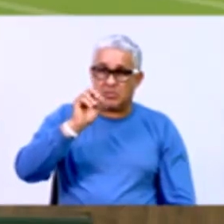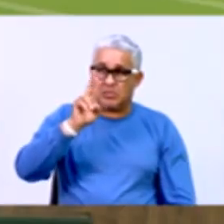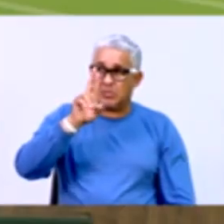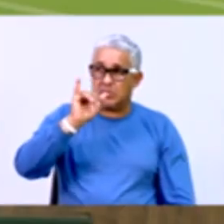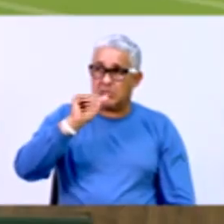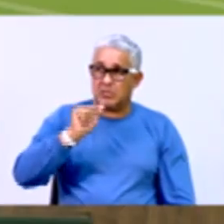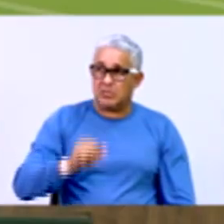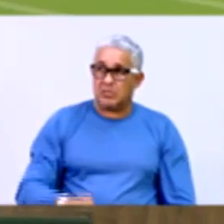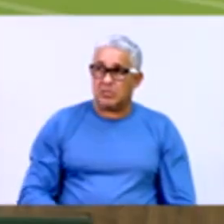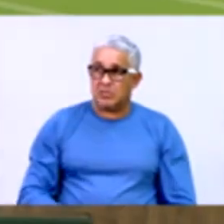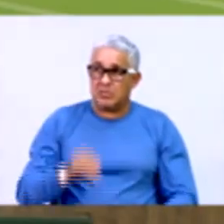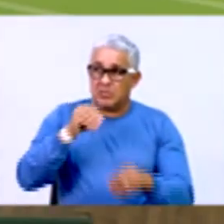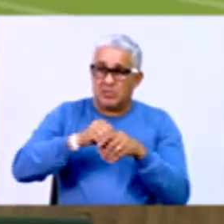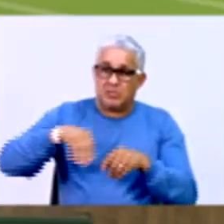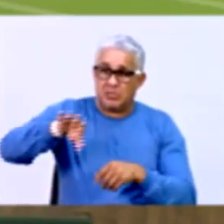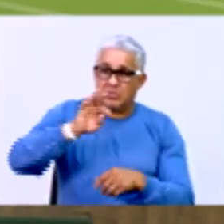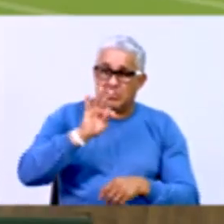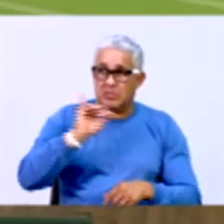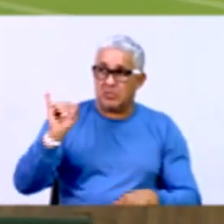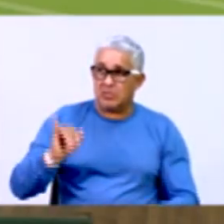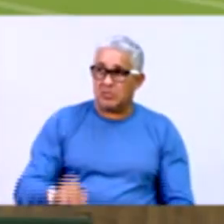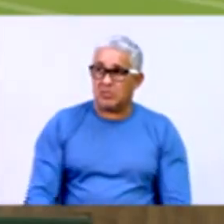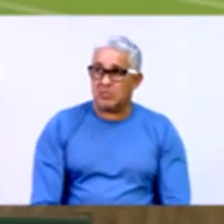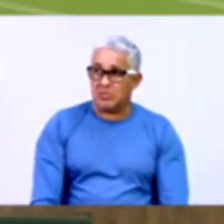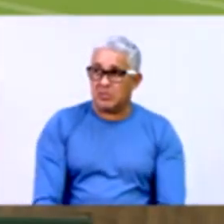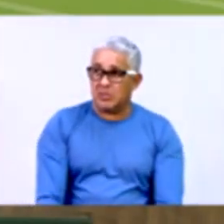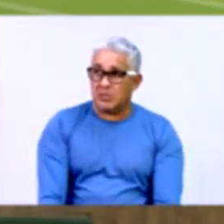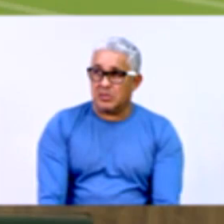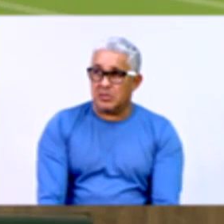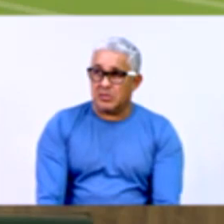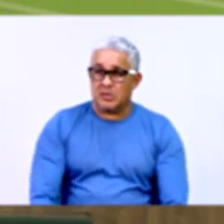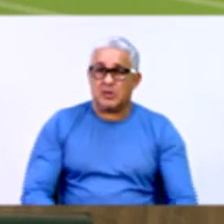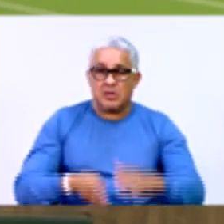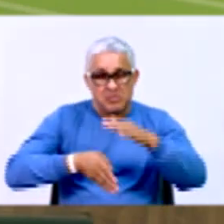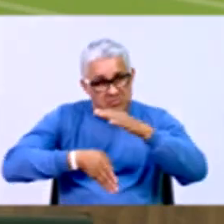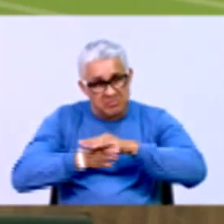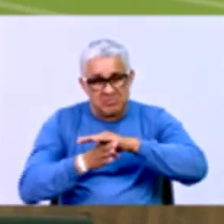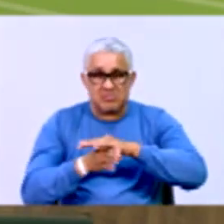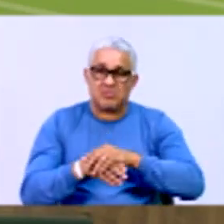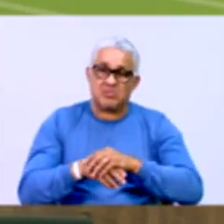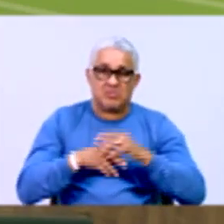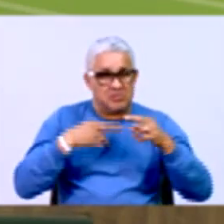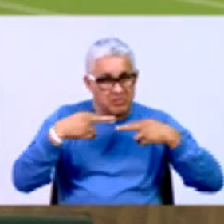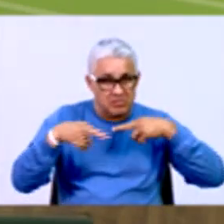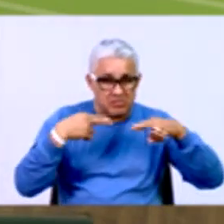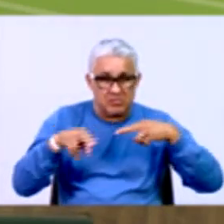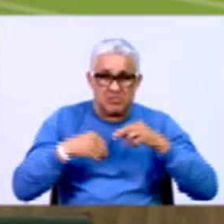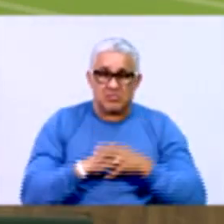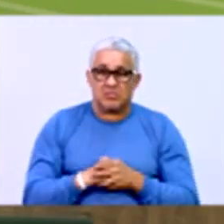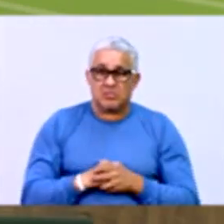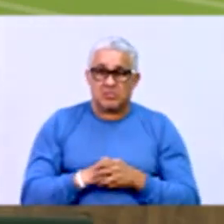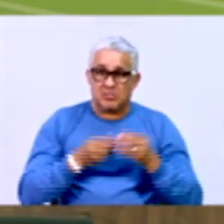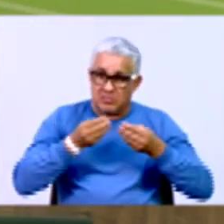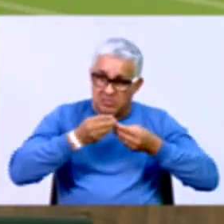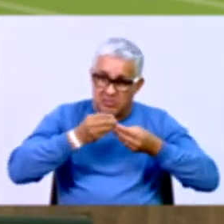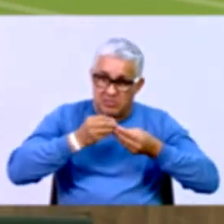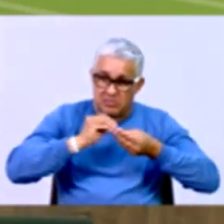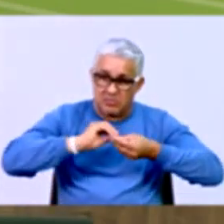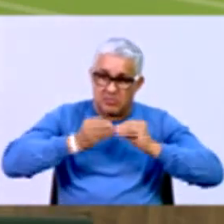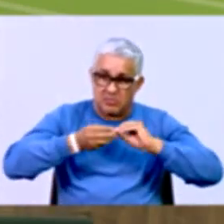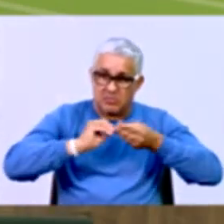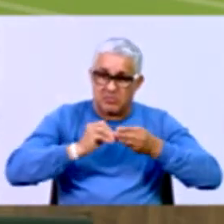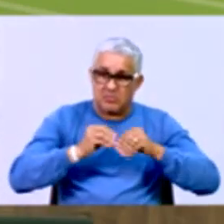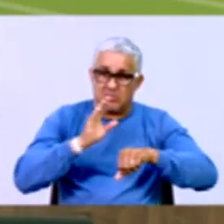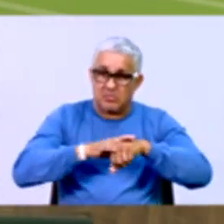na área de TI geralmente estão relacionadas a banco de dados, a acesso, a rede, né? A ações